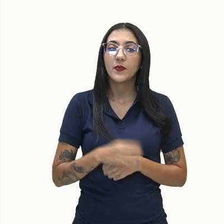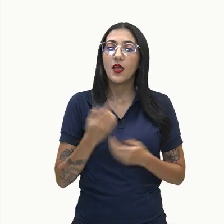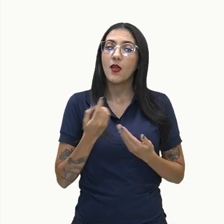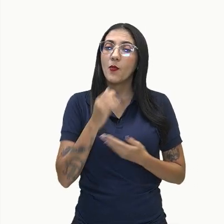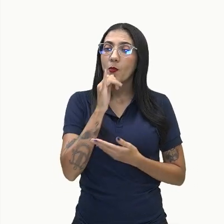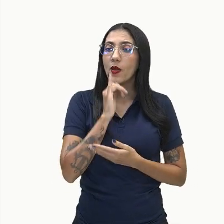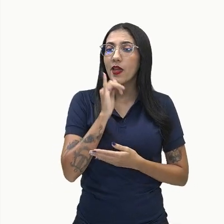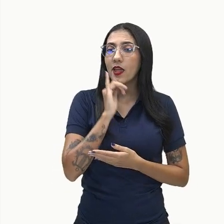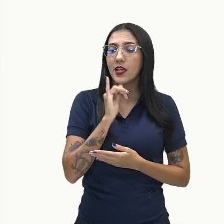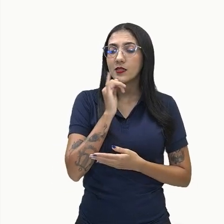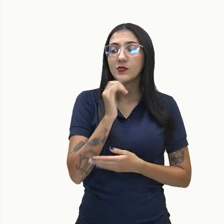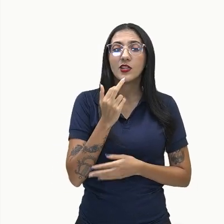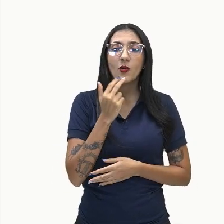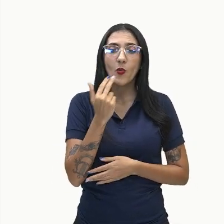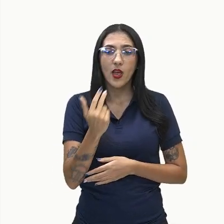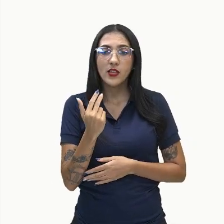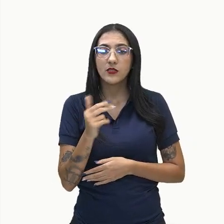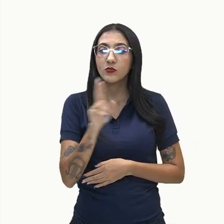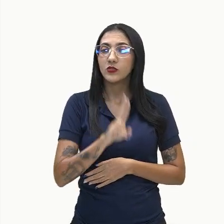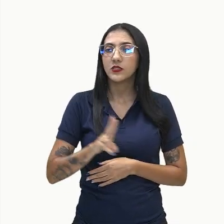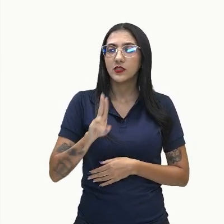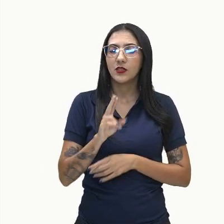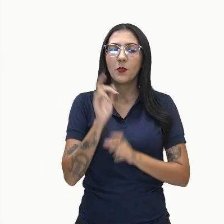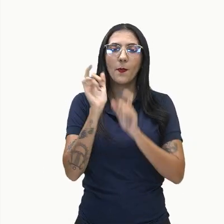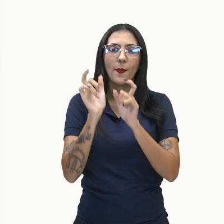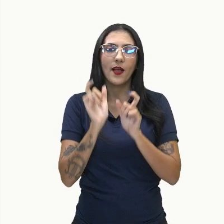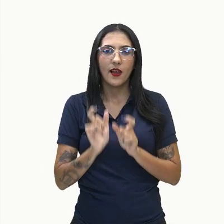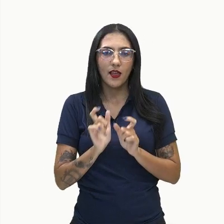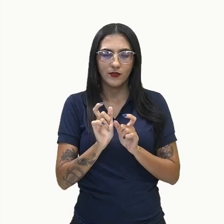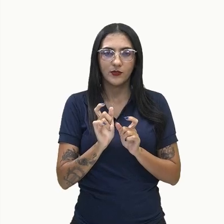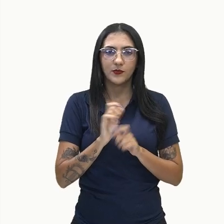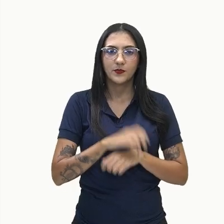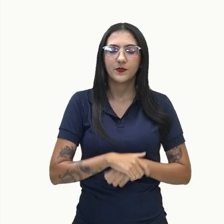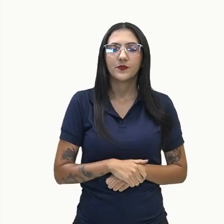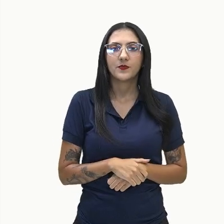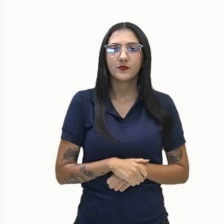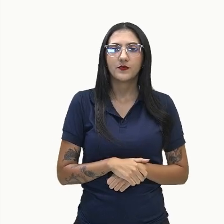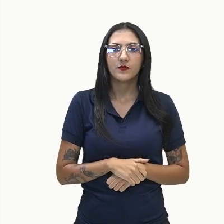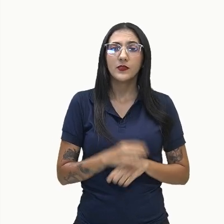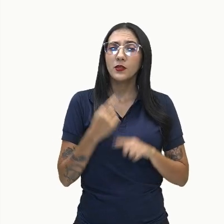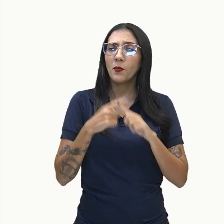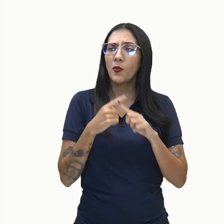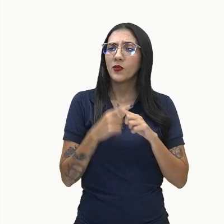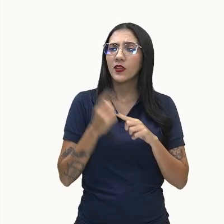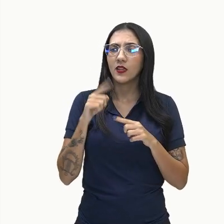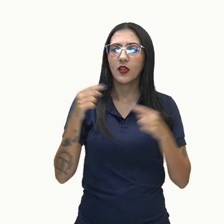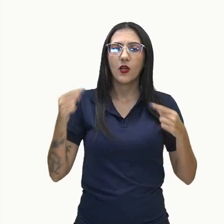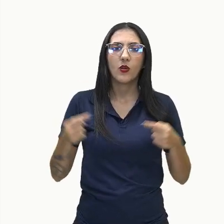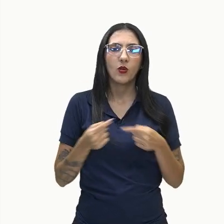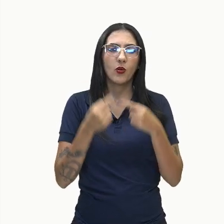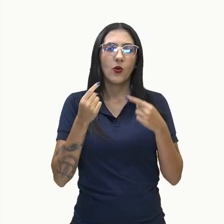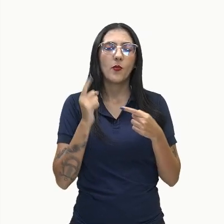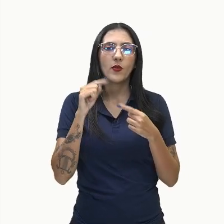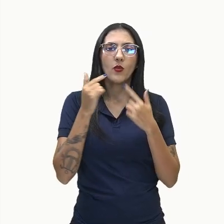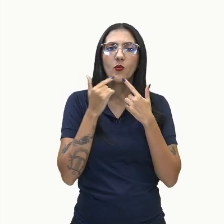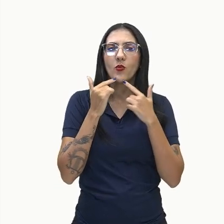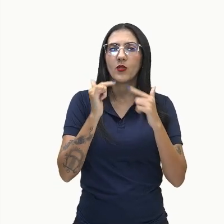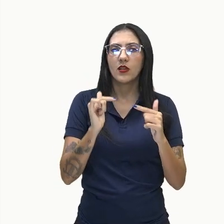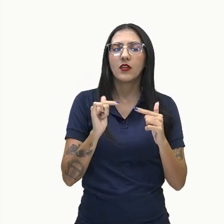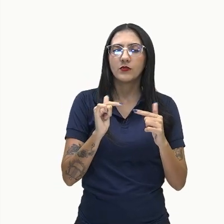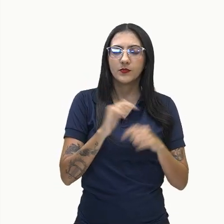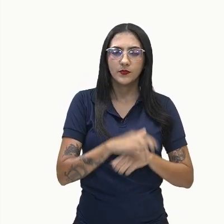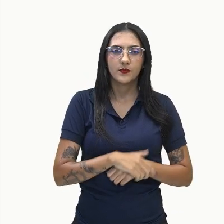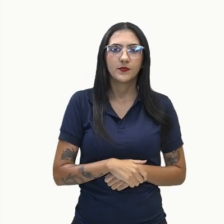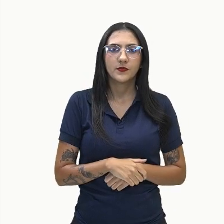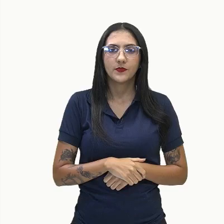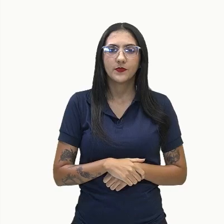linguagem verbal. Por que eu tenho um exemplo de linguagem verbal aqui?